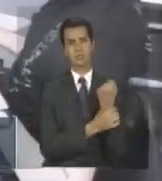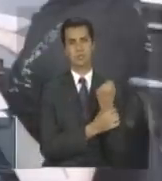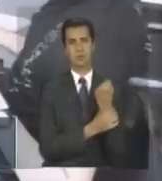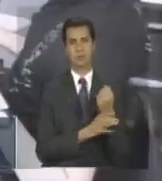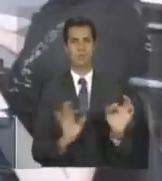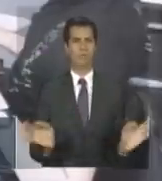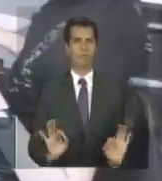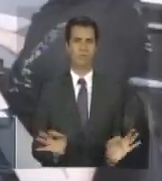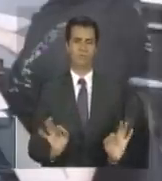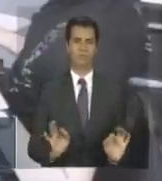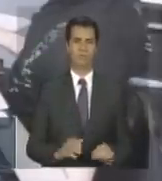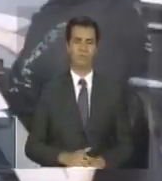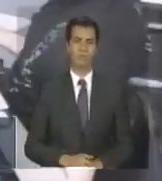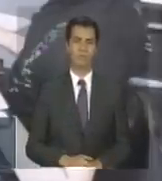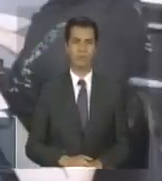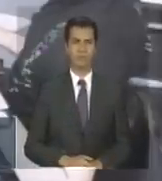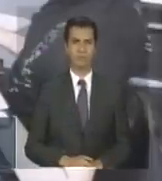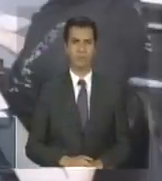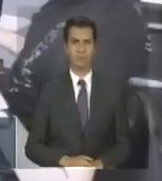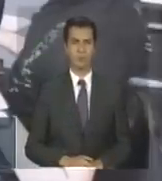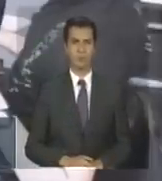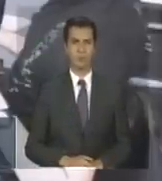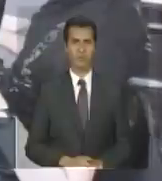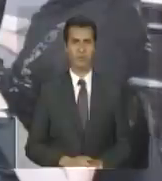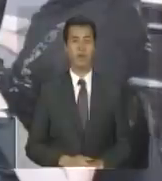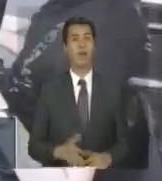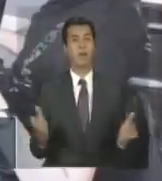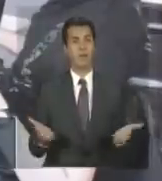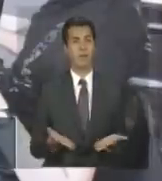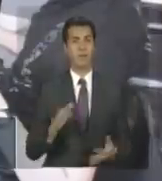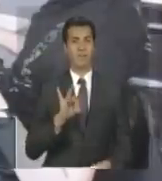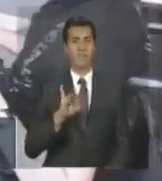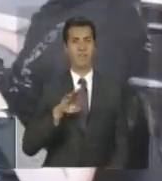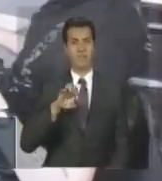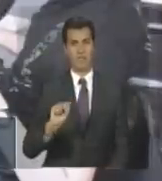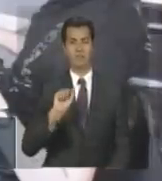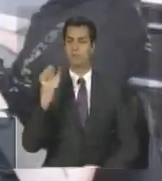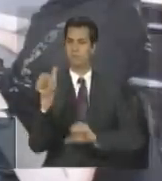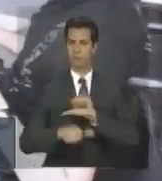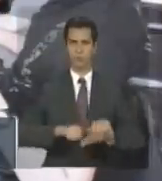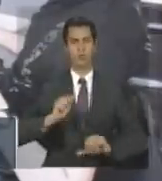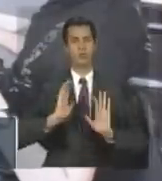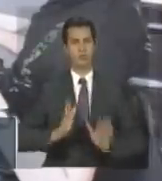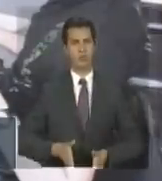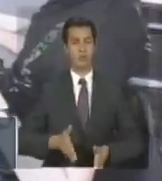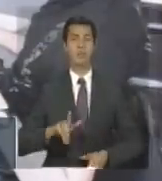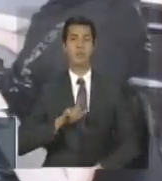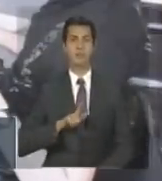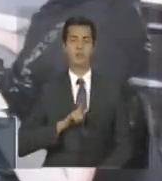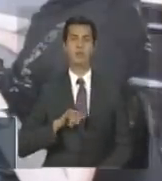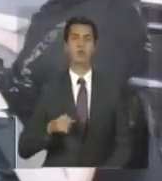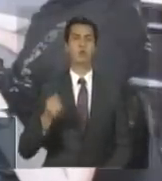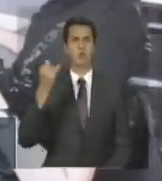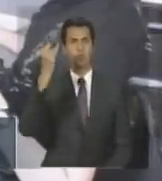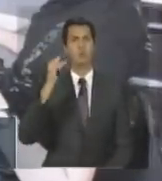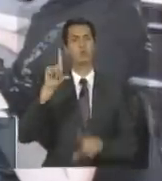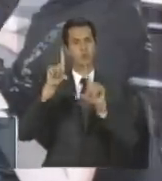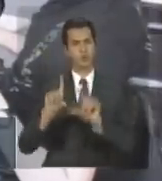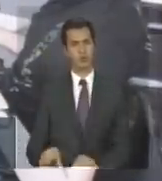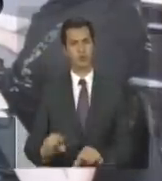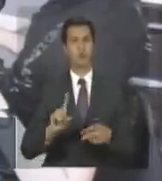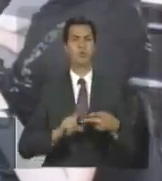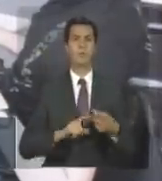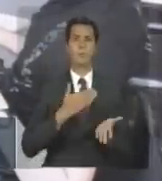momento. Bom, o FIES foi totalmente reformado. Derrubamos os juros, aumentamos o